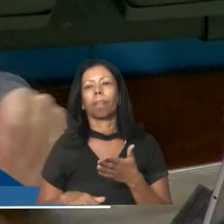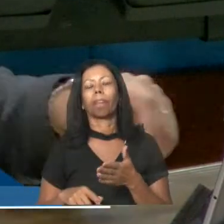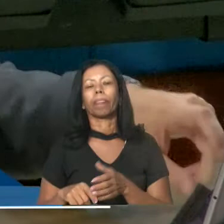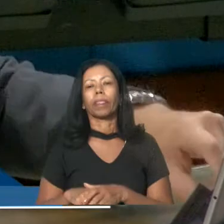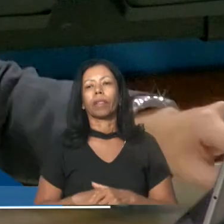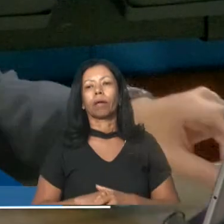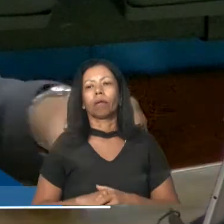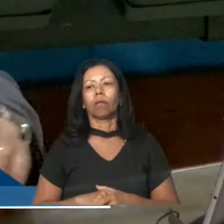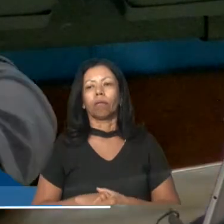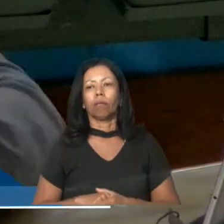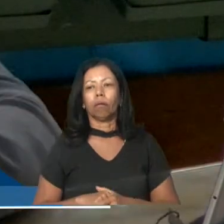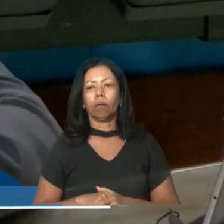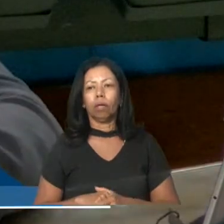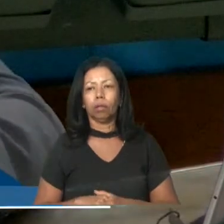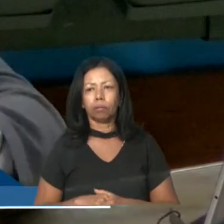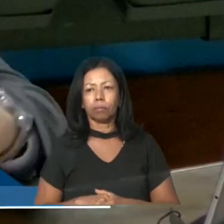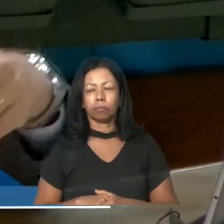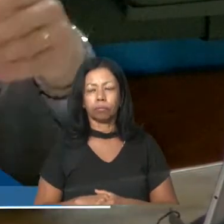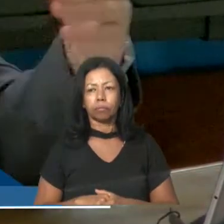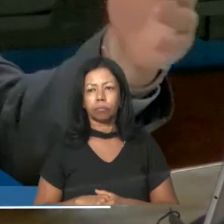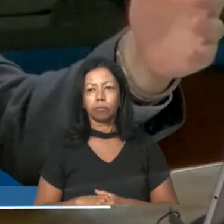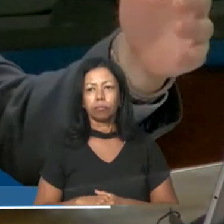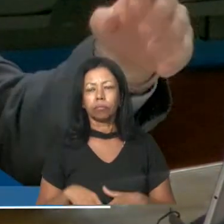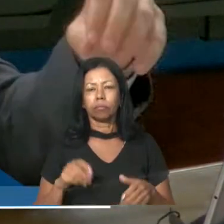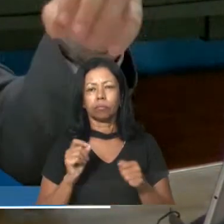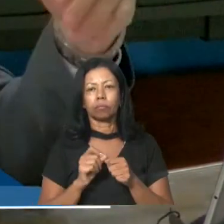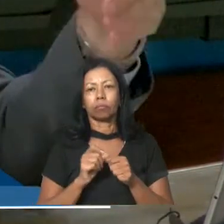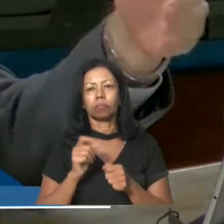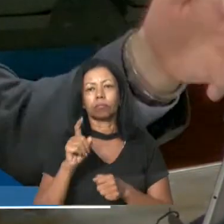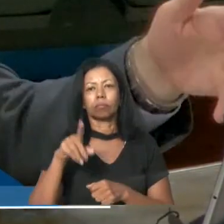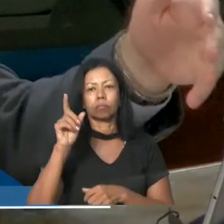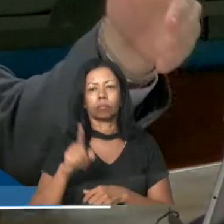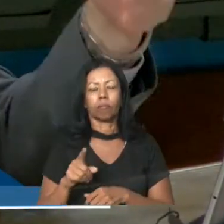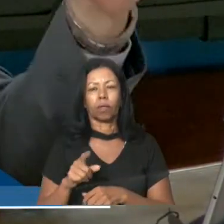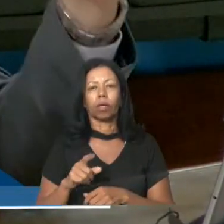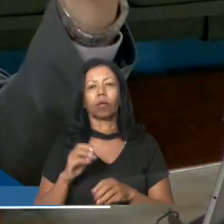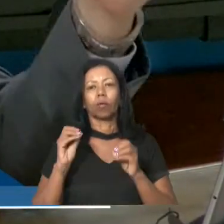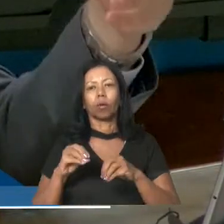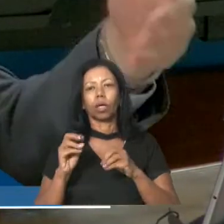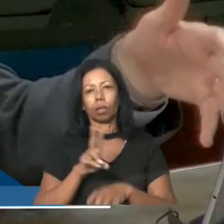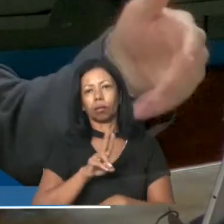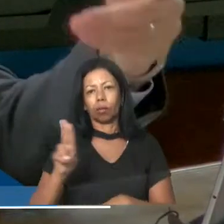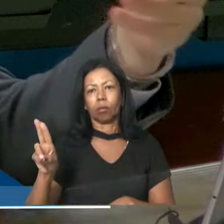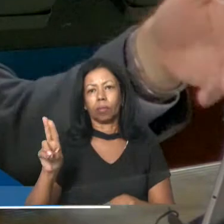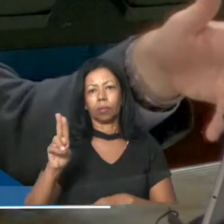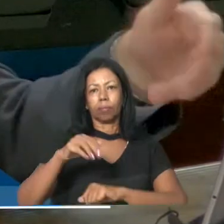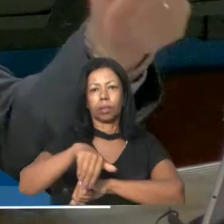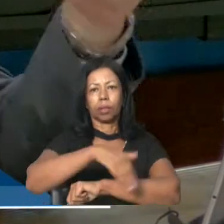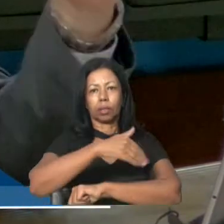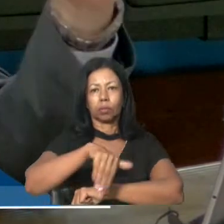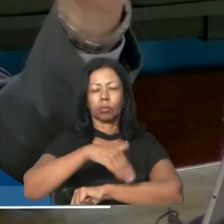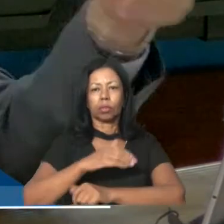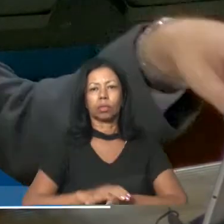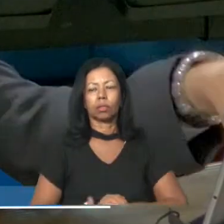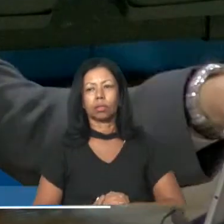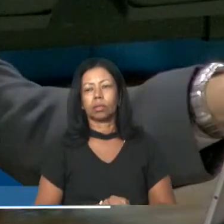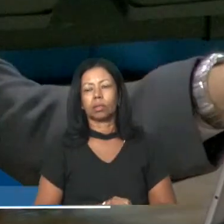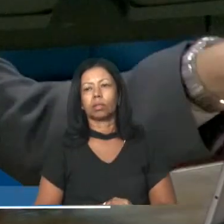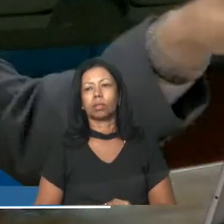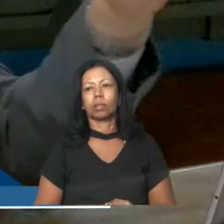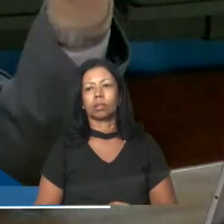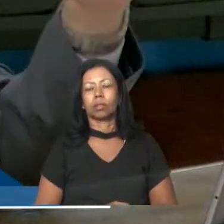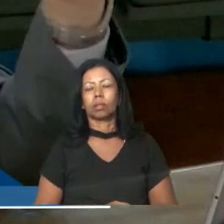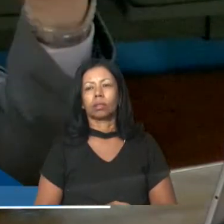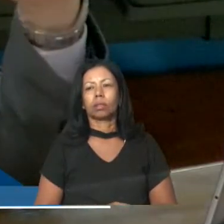envolvendo a fixação ali de nomes para as ruas, de inserir nome nas ruas,